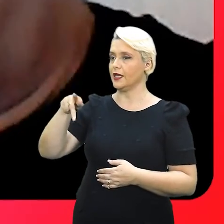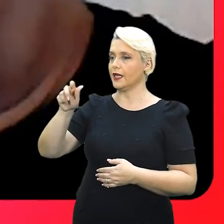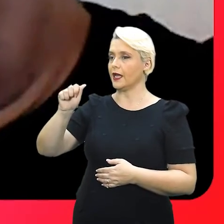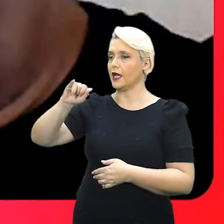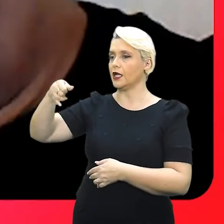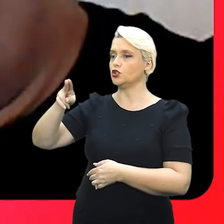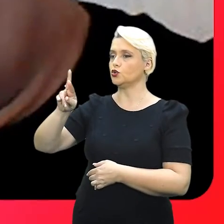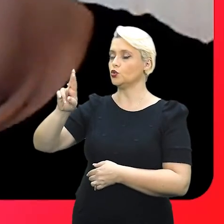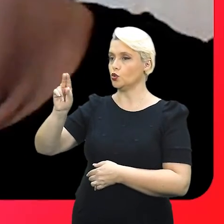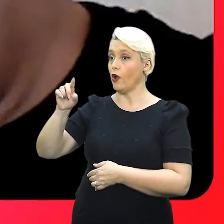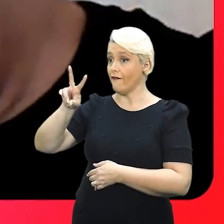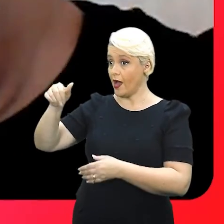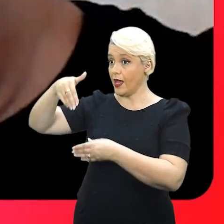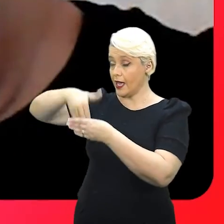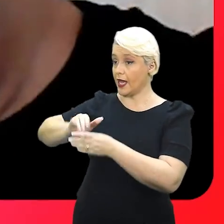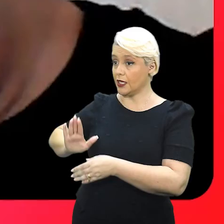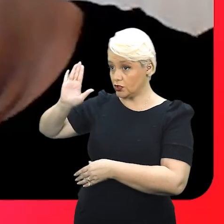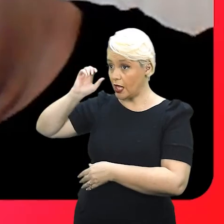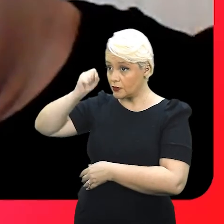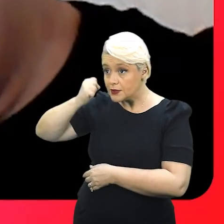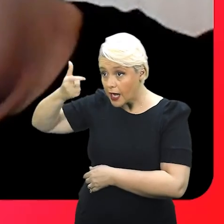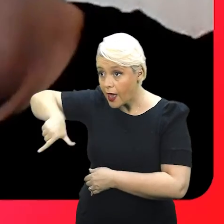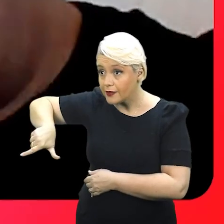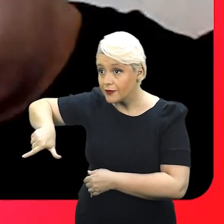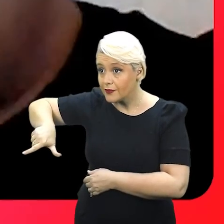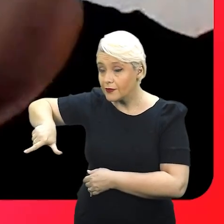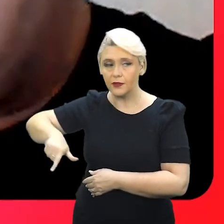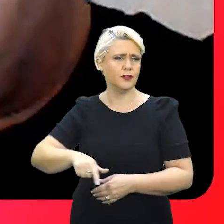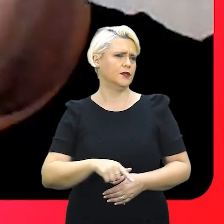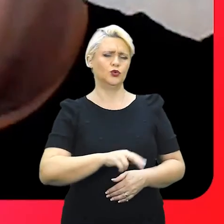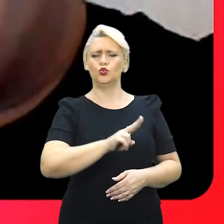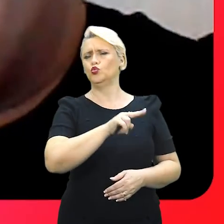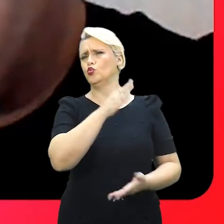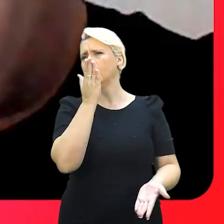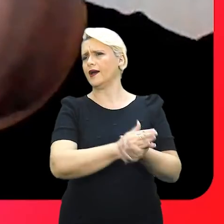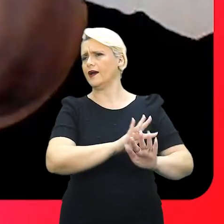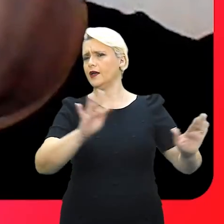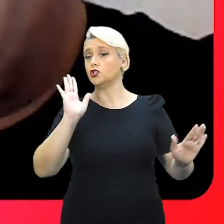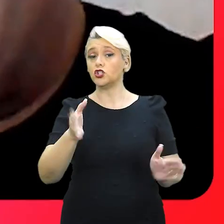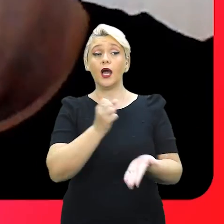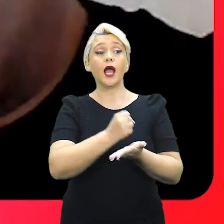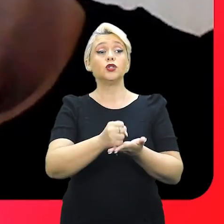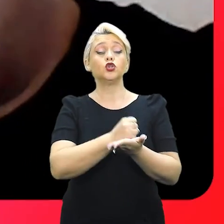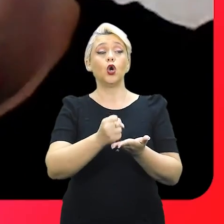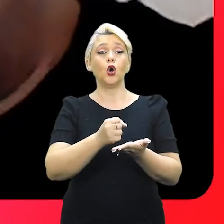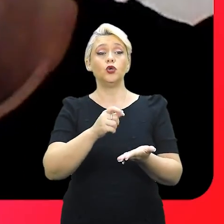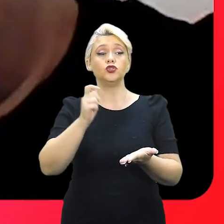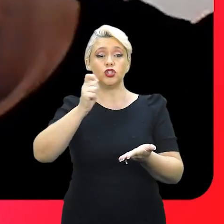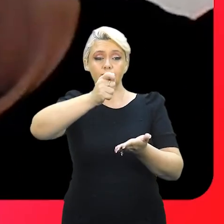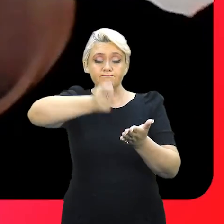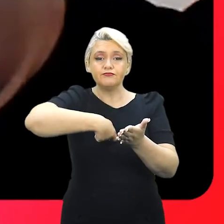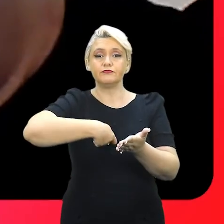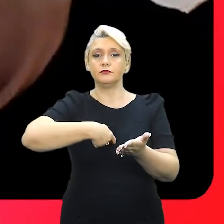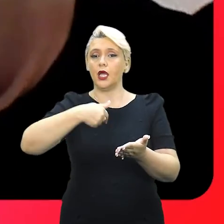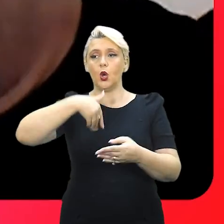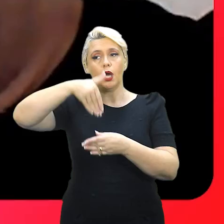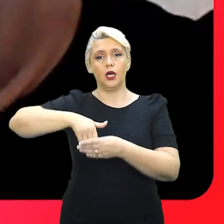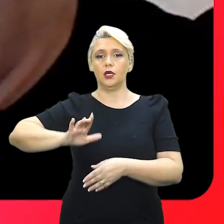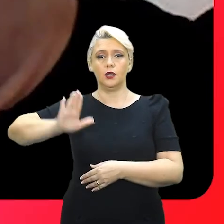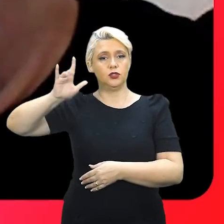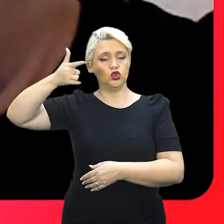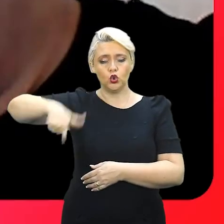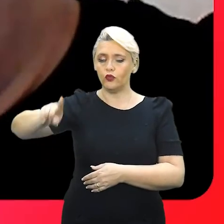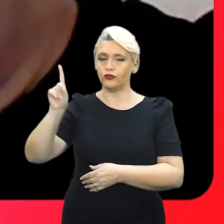será candidato à reeleição ao Senado? Nunca. Eu registrei em cartório que não seria